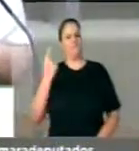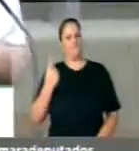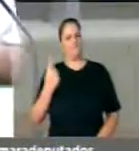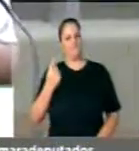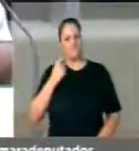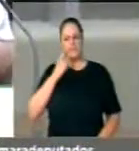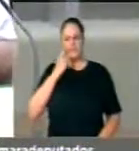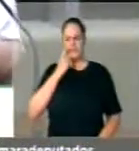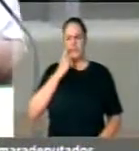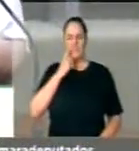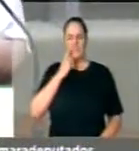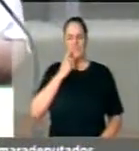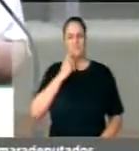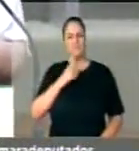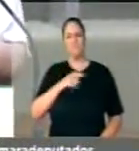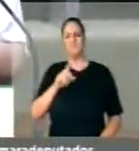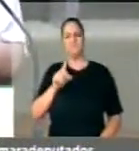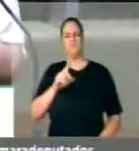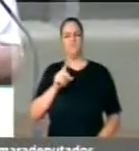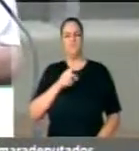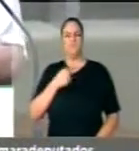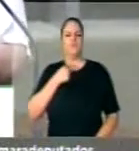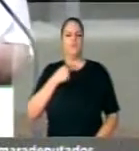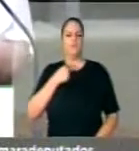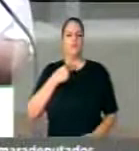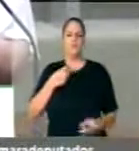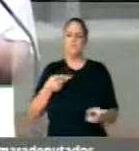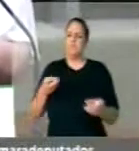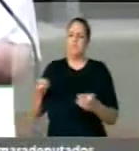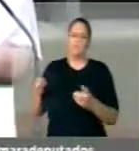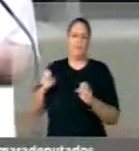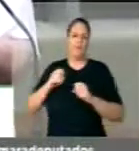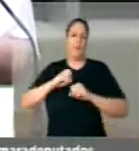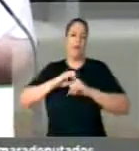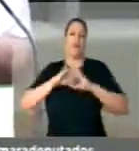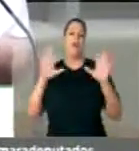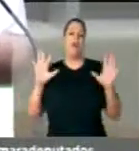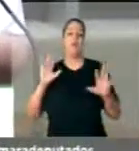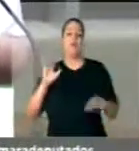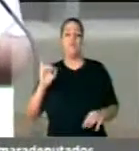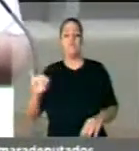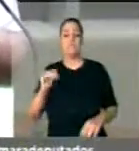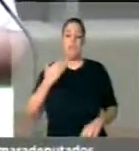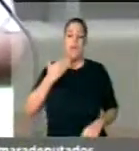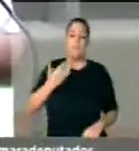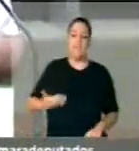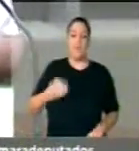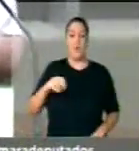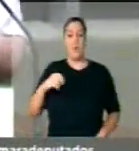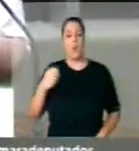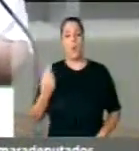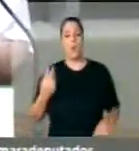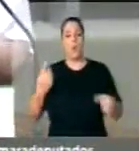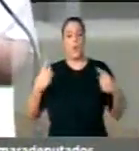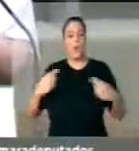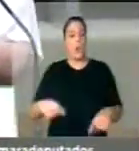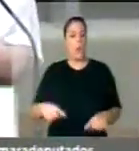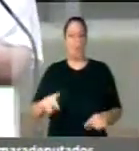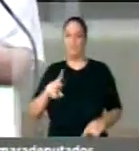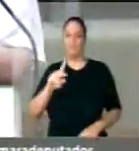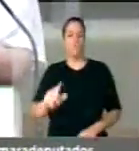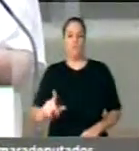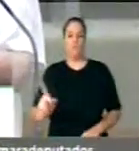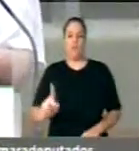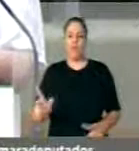Seus resultados não nos permitirão identificar quem é governo ou oposição, ou seja, quem é contra ou